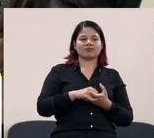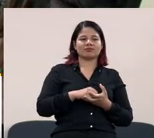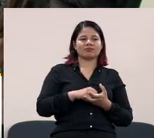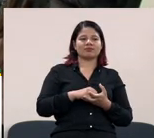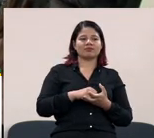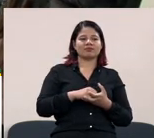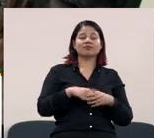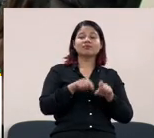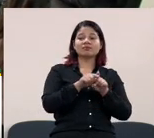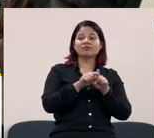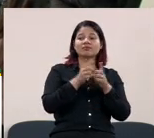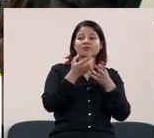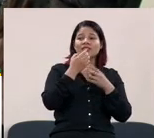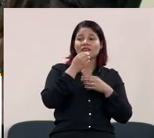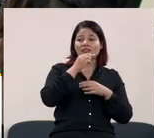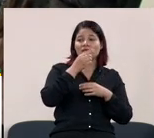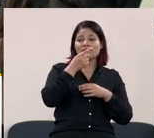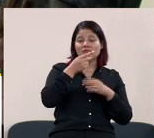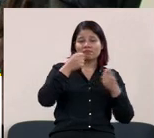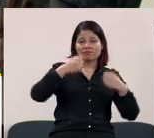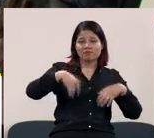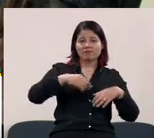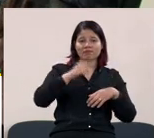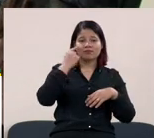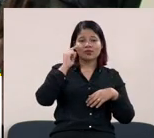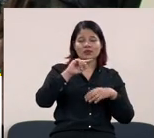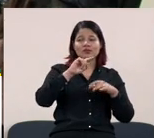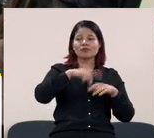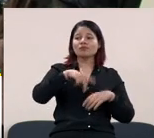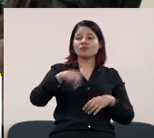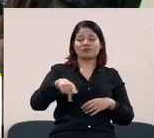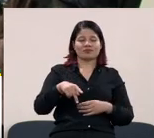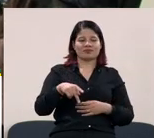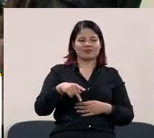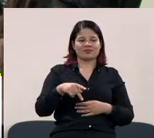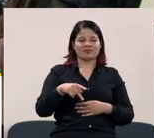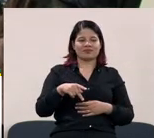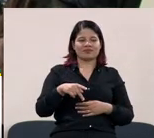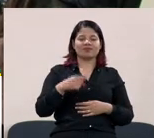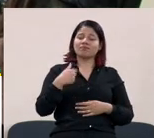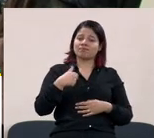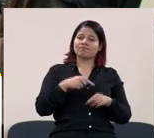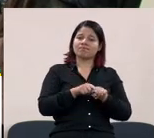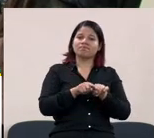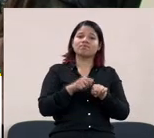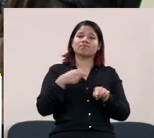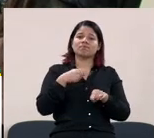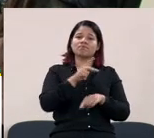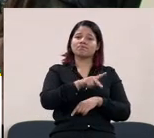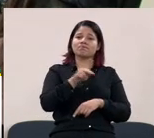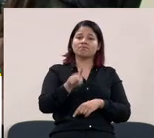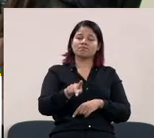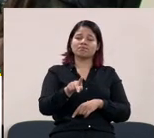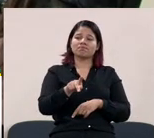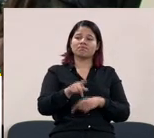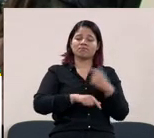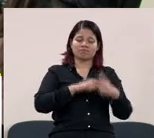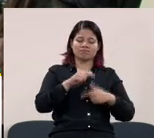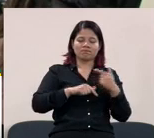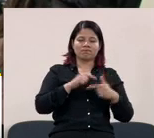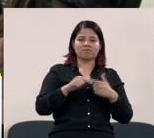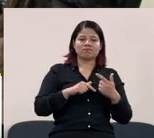também de falar sobre o dia dos professores. E, como professor que sou, eu